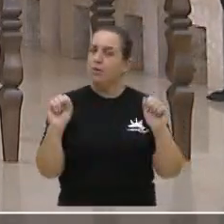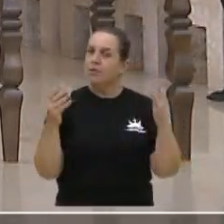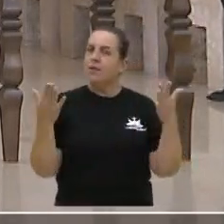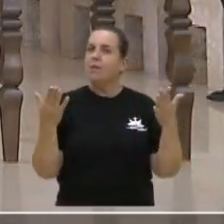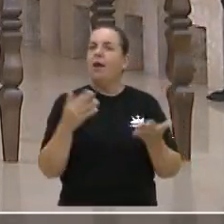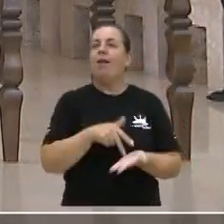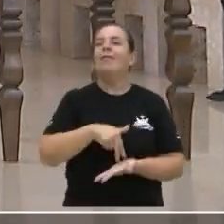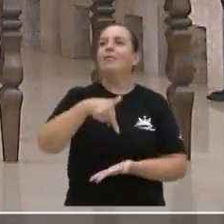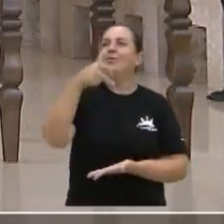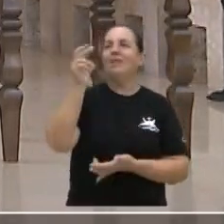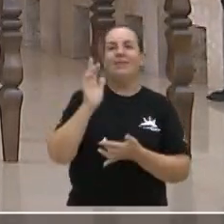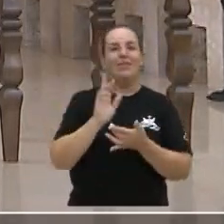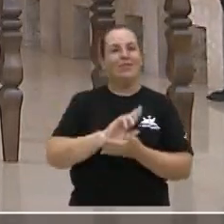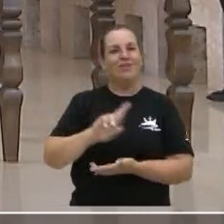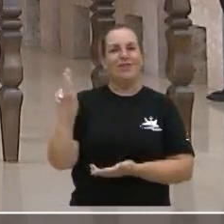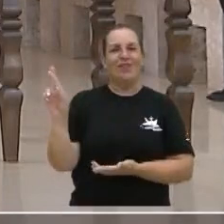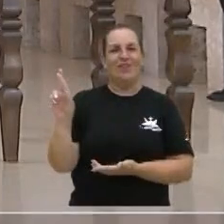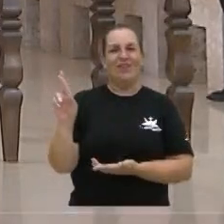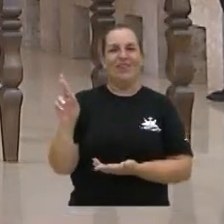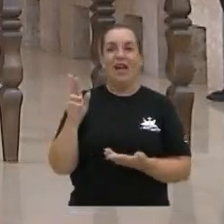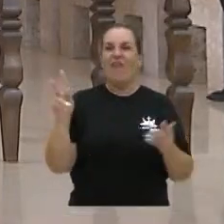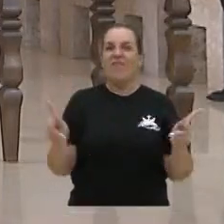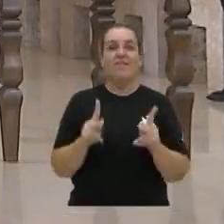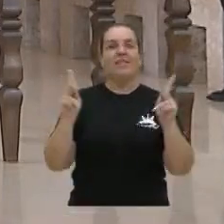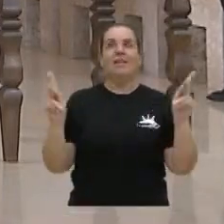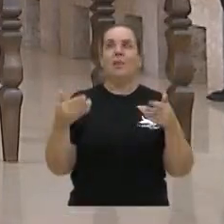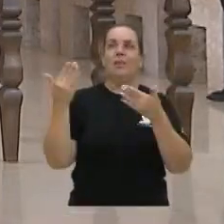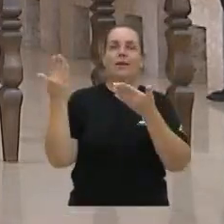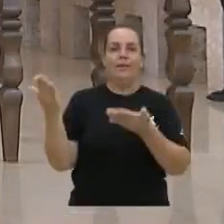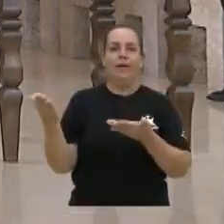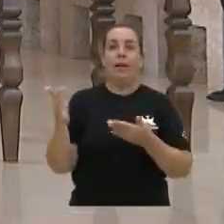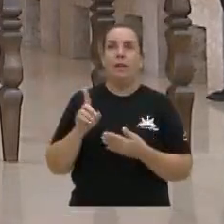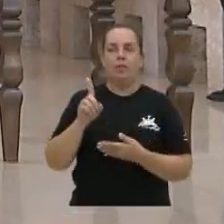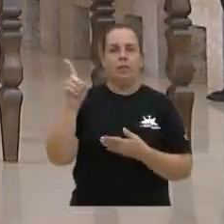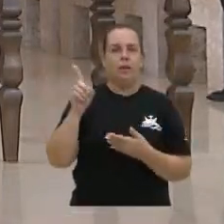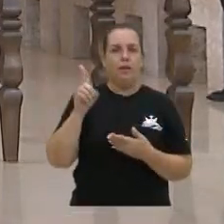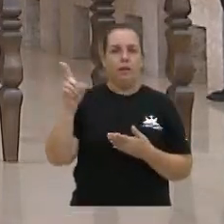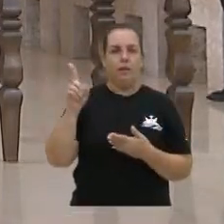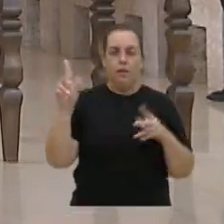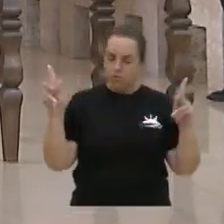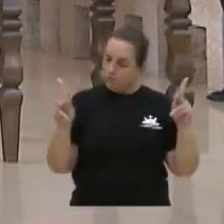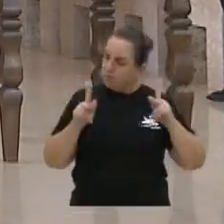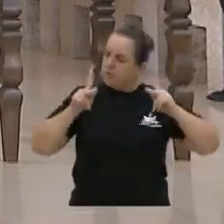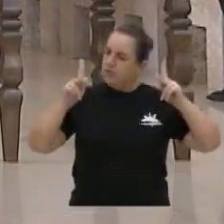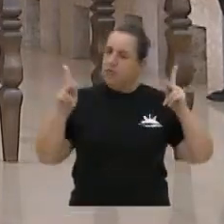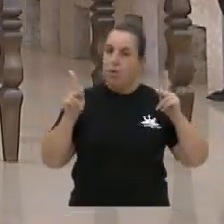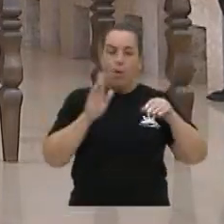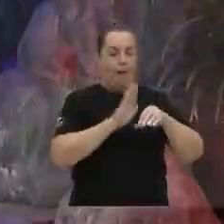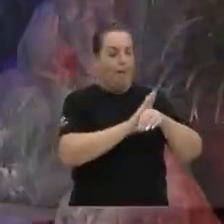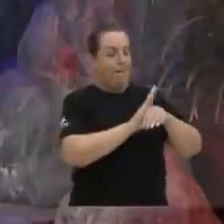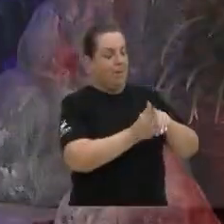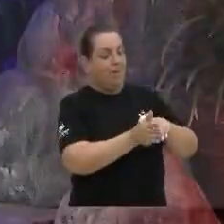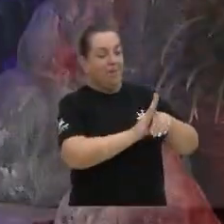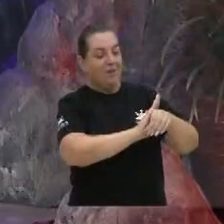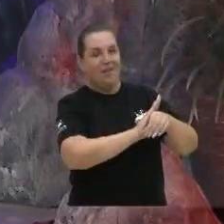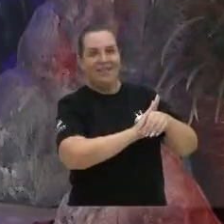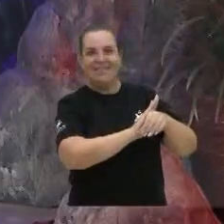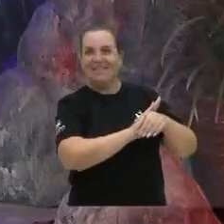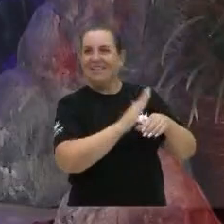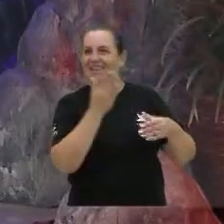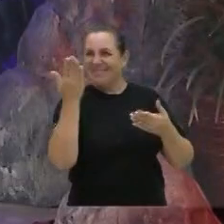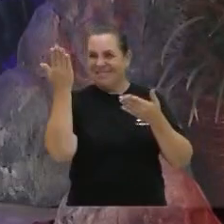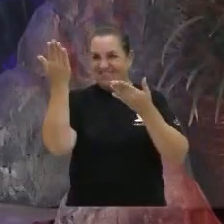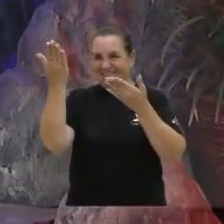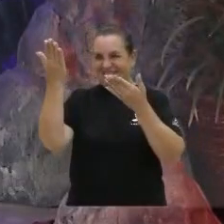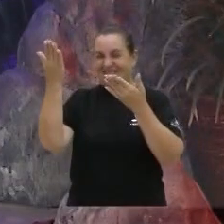do Senhor, celebrar a vitória daquele que vence a pedra, daquele que vence o